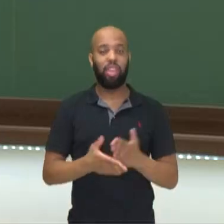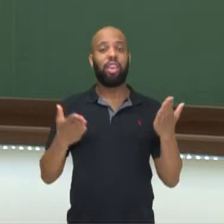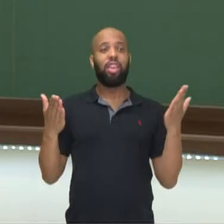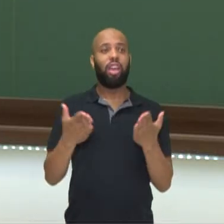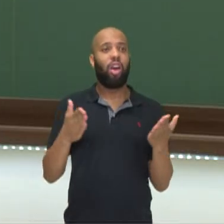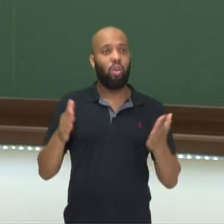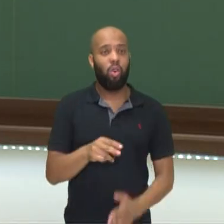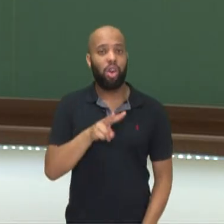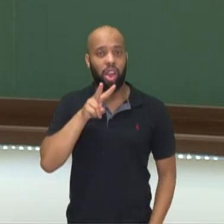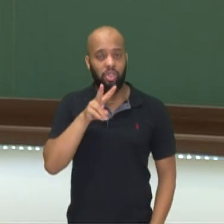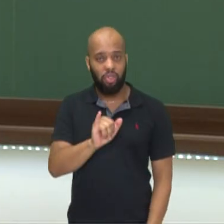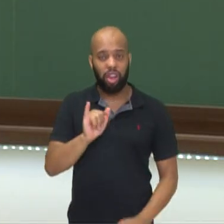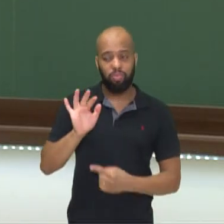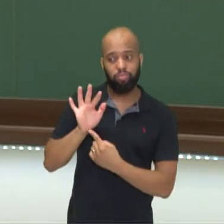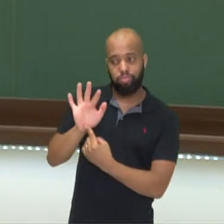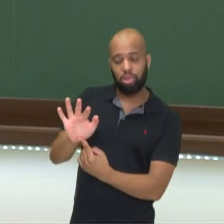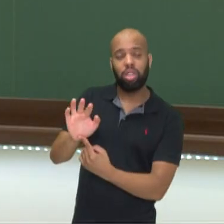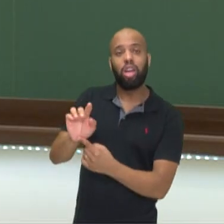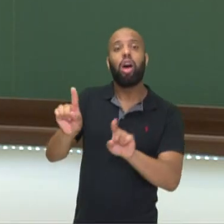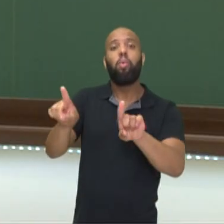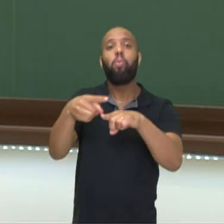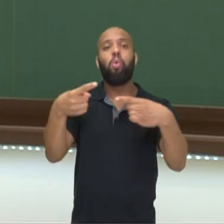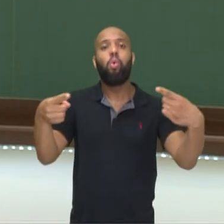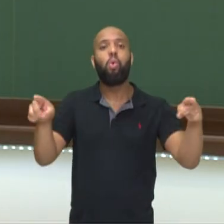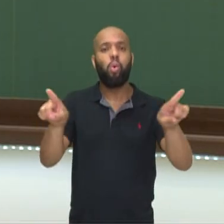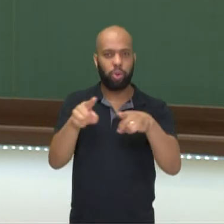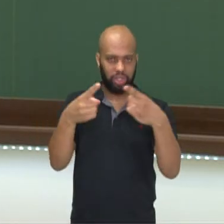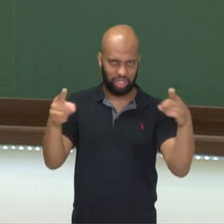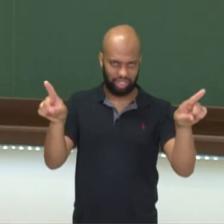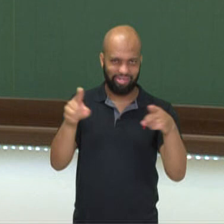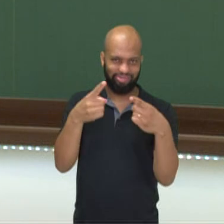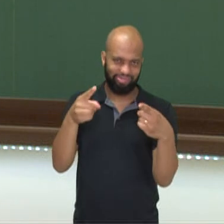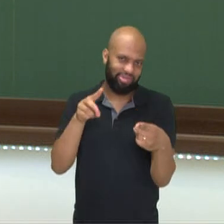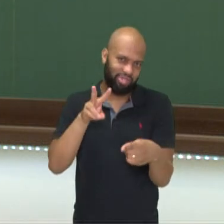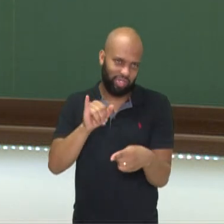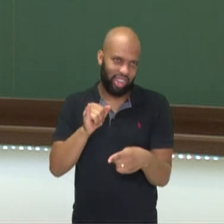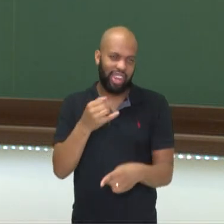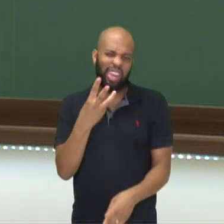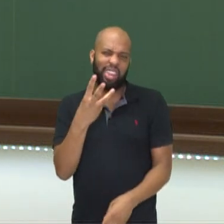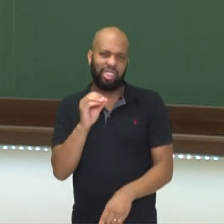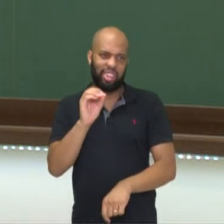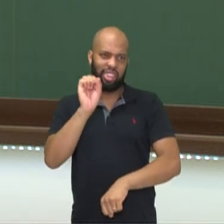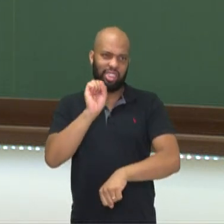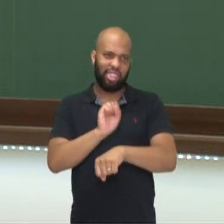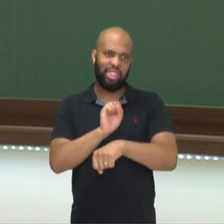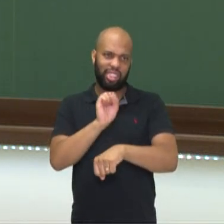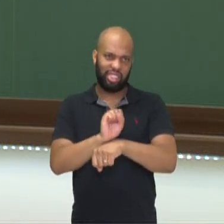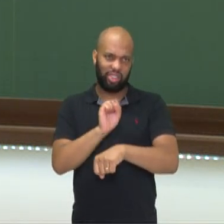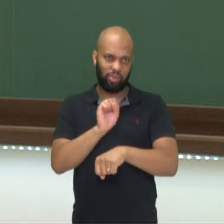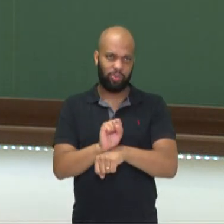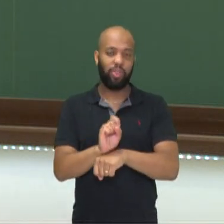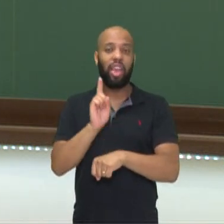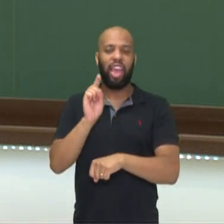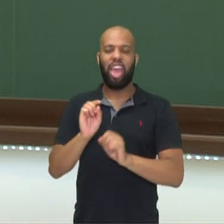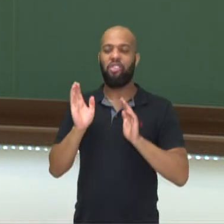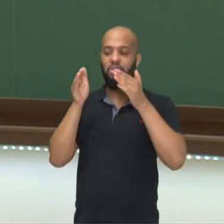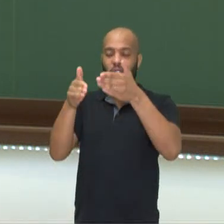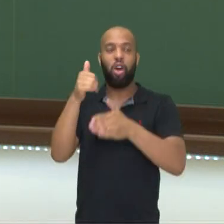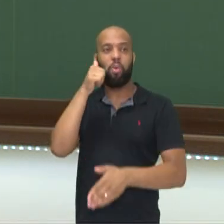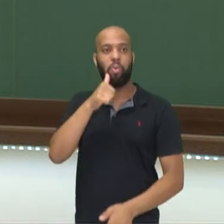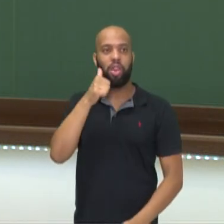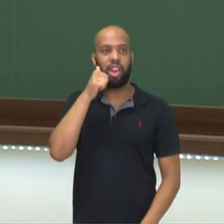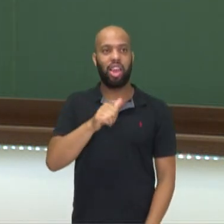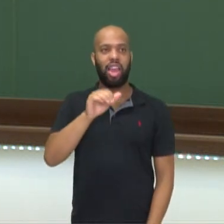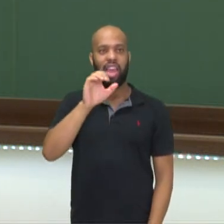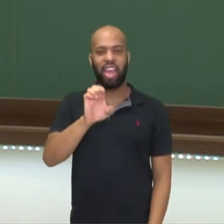para vocês 30 segundinhos da música Fiordalise, que significa para Elisa. Tá?